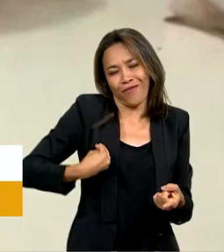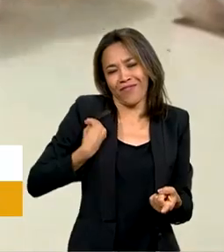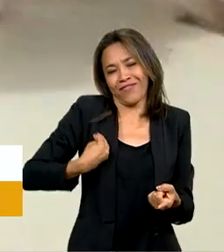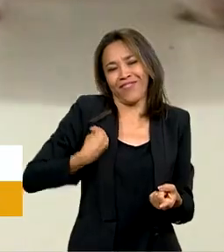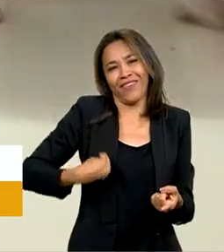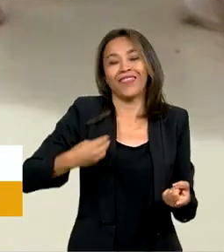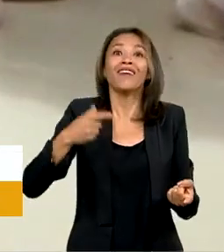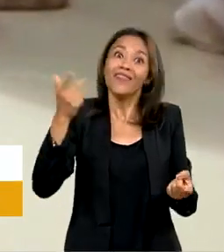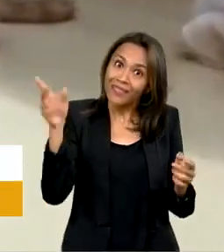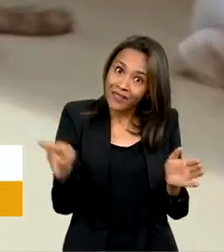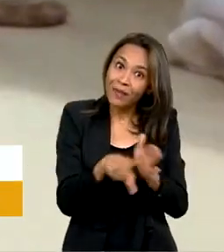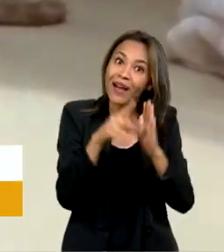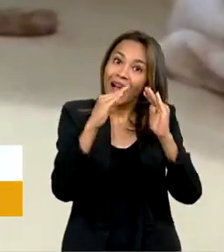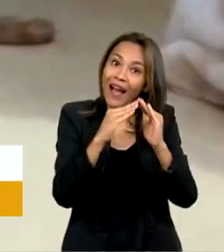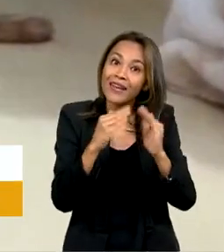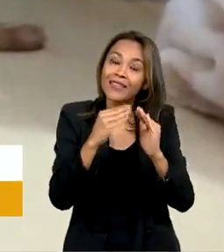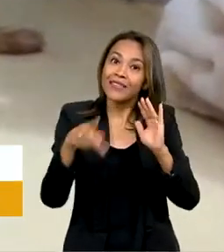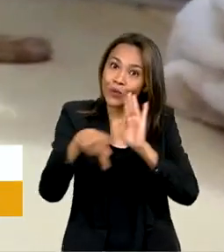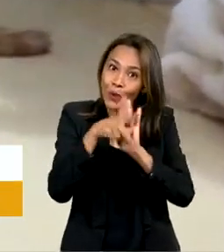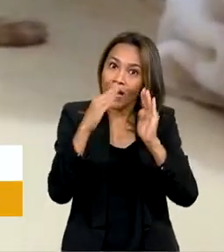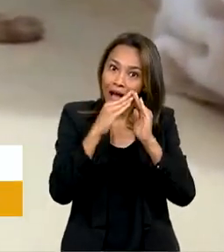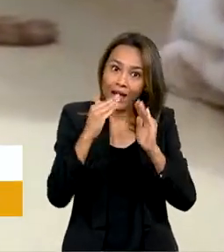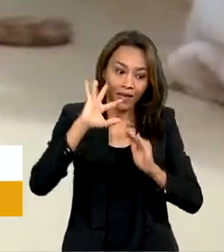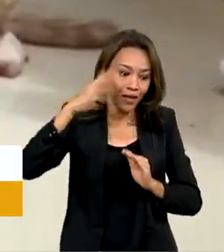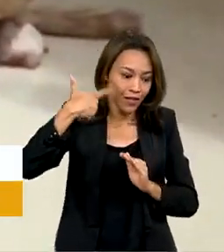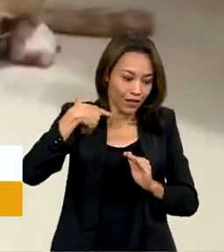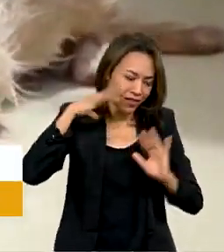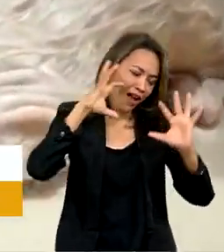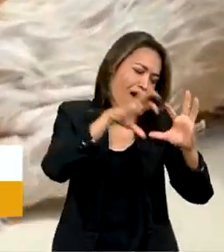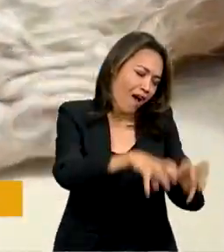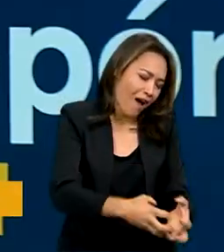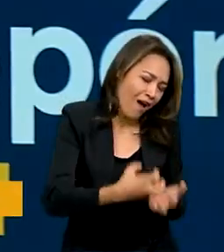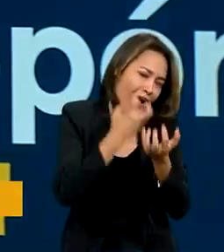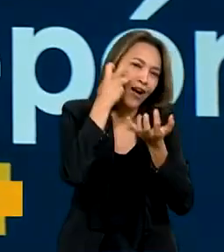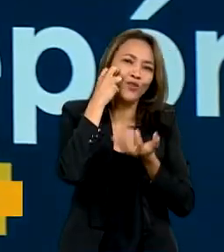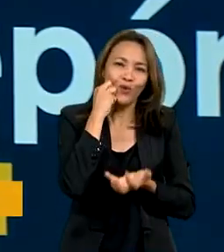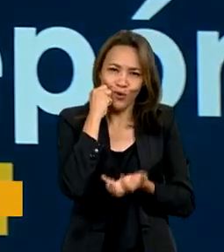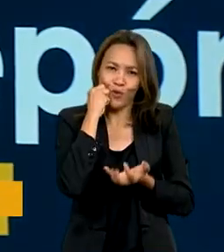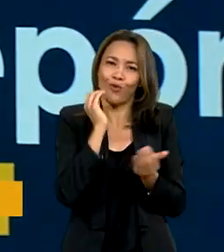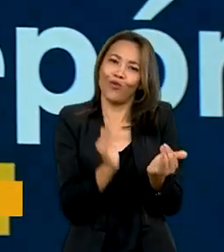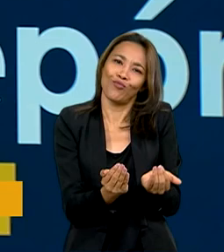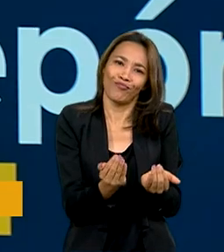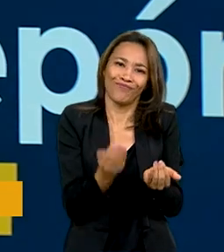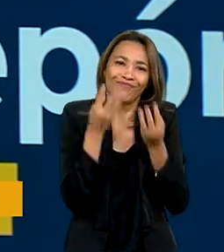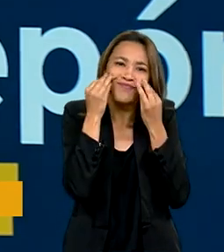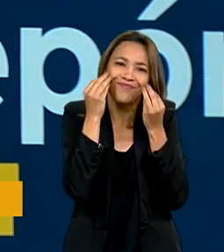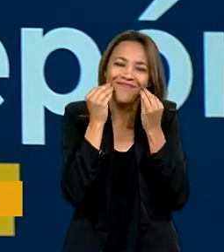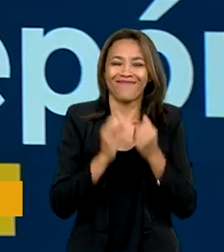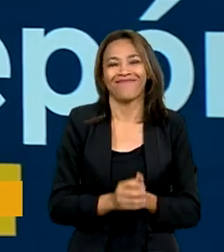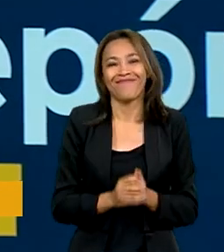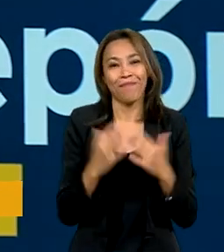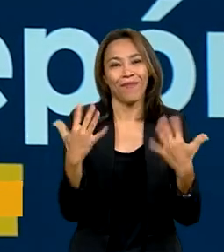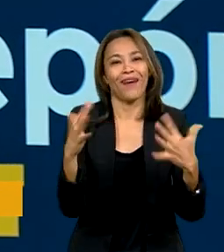ganhou um lar. O dono da casa resolveu adotar o filhote. Que gracinha, né? Parabéns ao Corpo de Bombeiros.